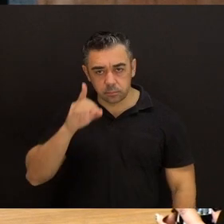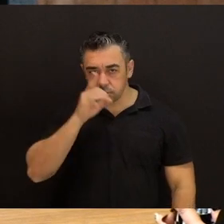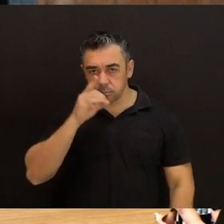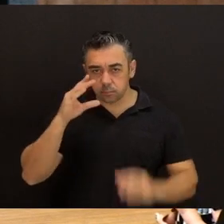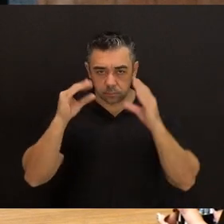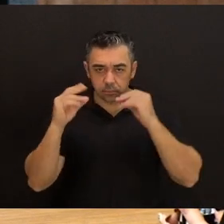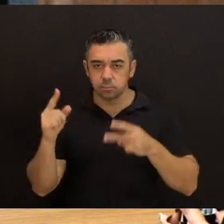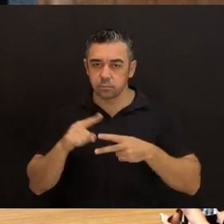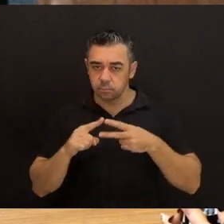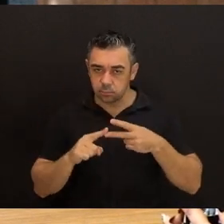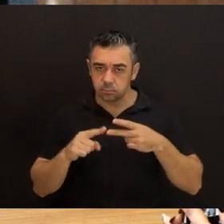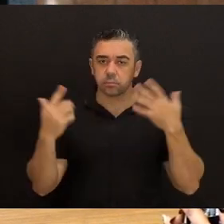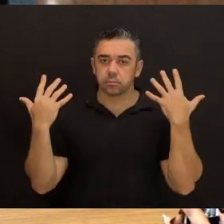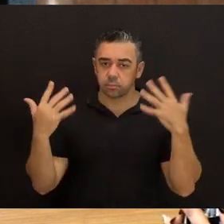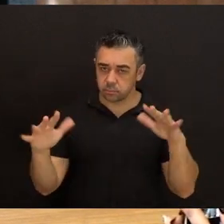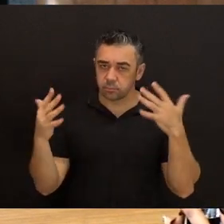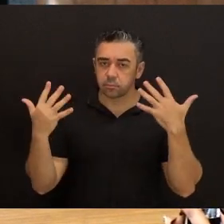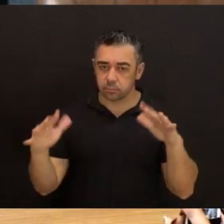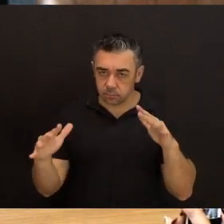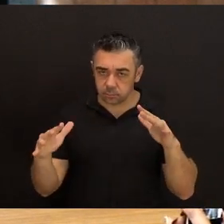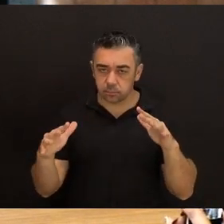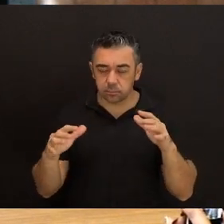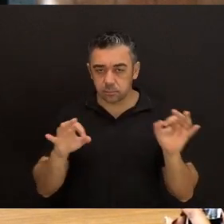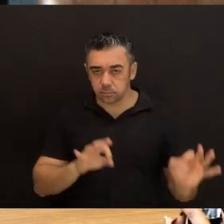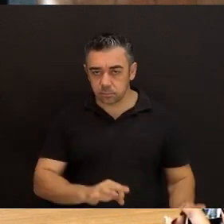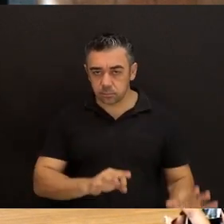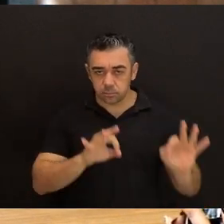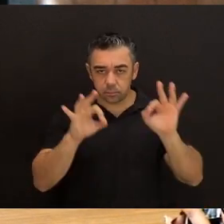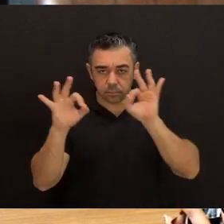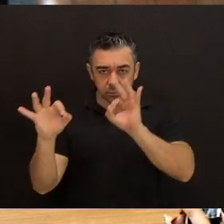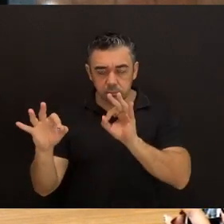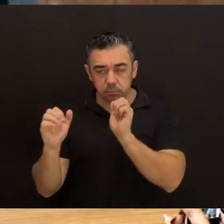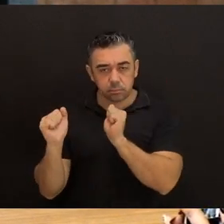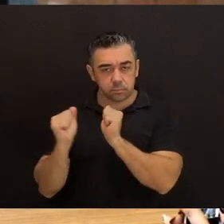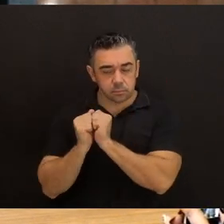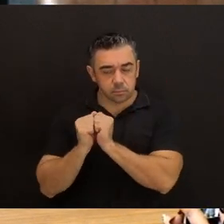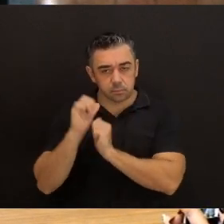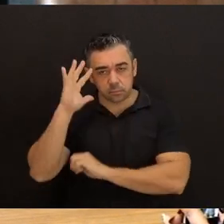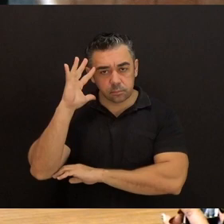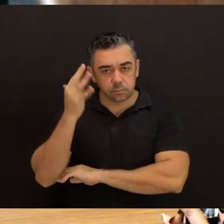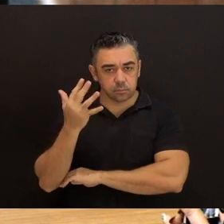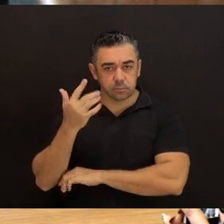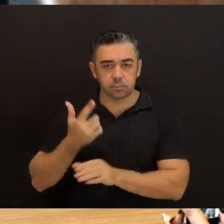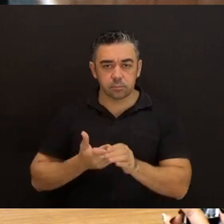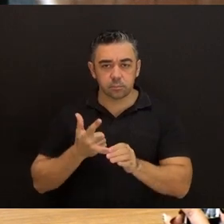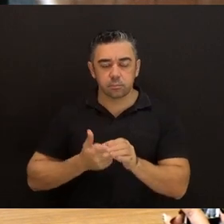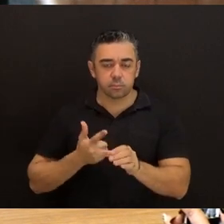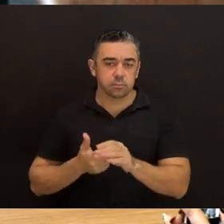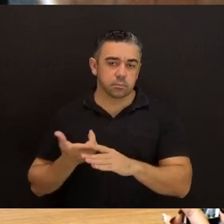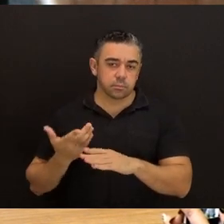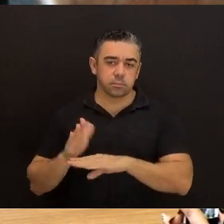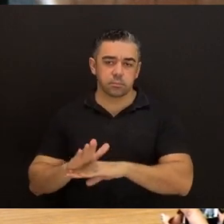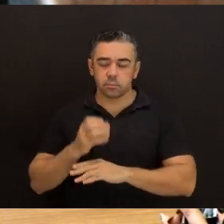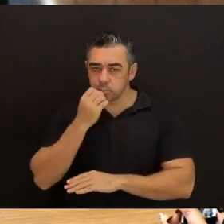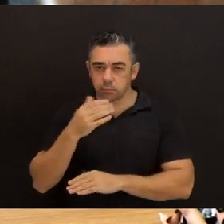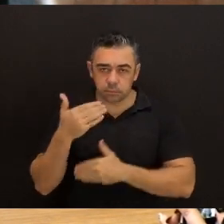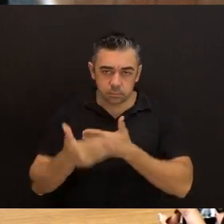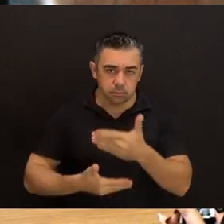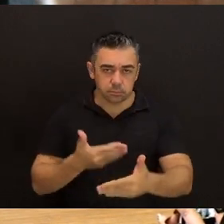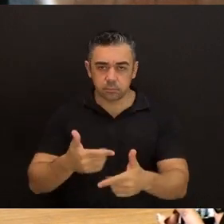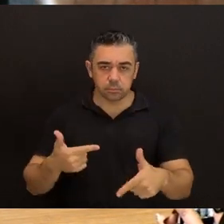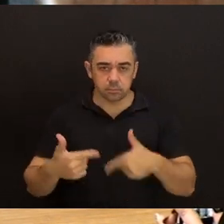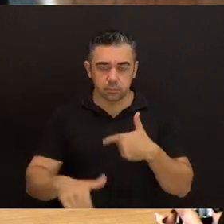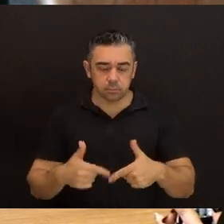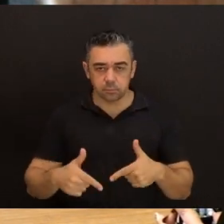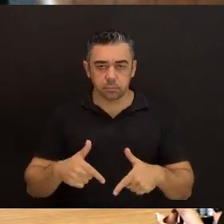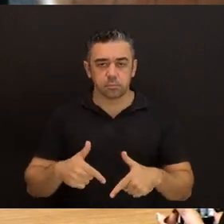sim merecem parabéns por estar acompanhando as coisas que vem acontecendo no município colaborando por bom andamento do serviço público quero